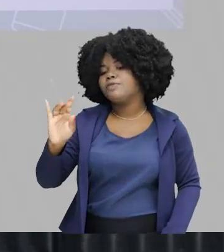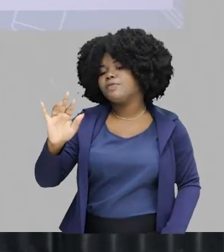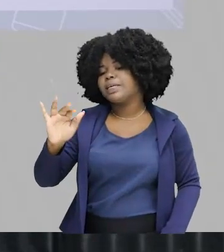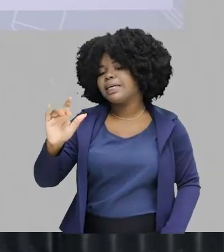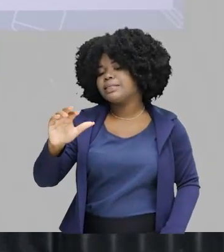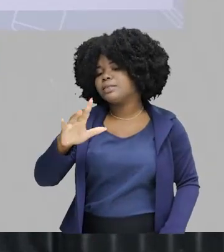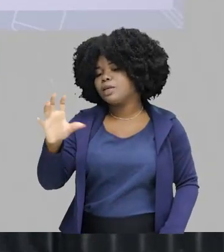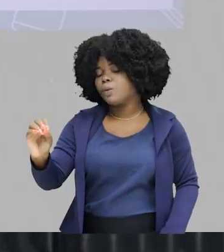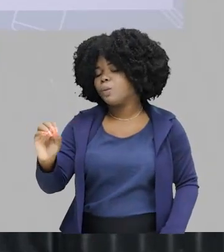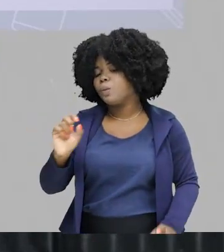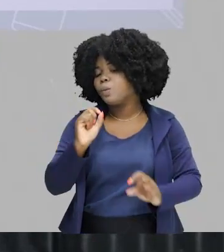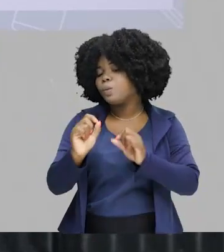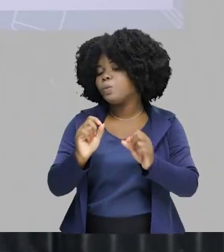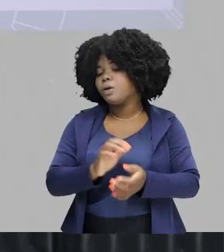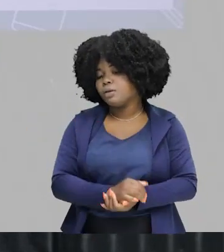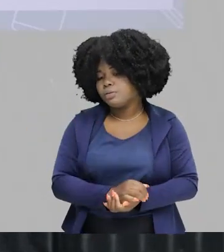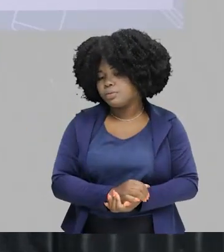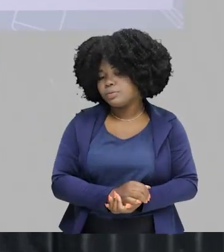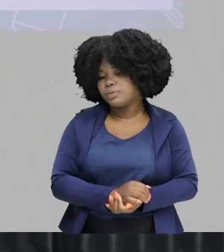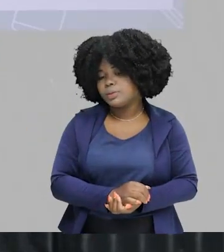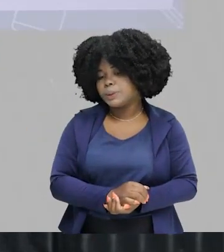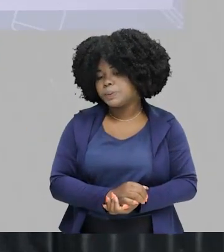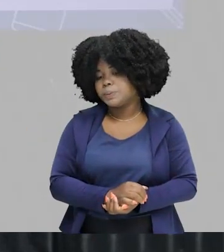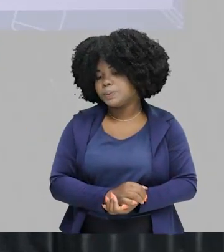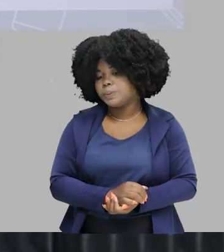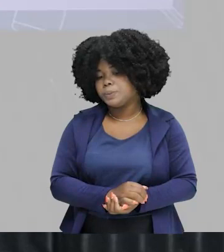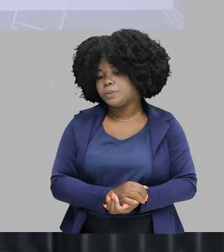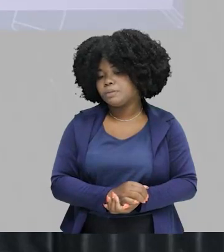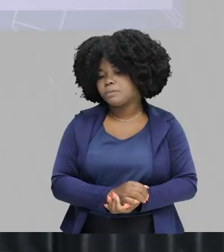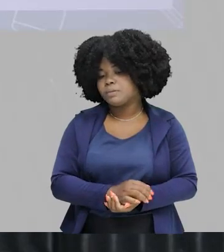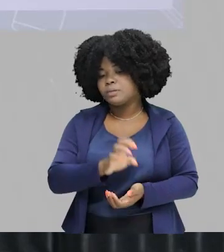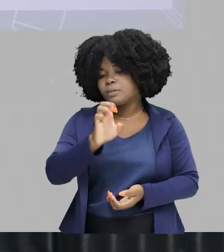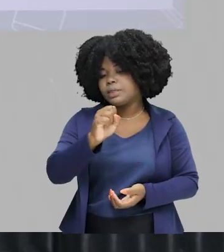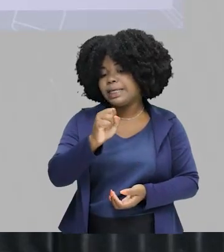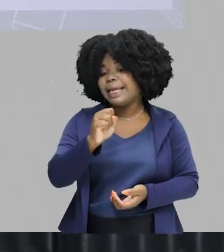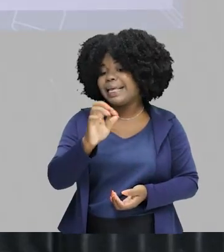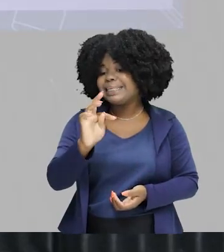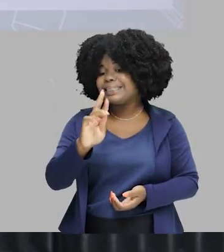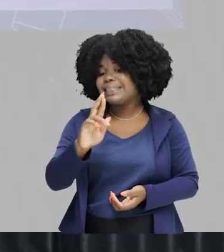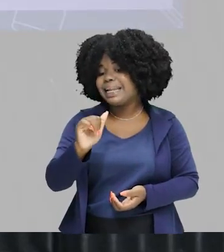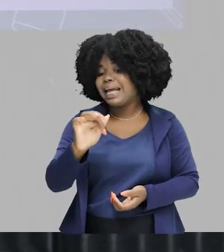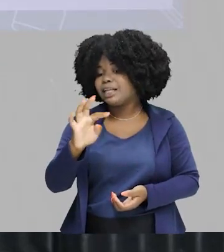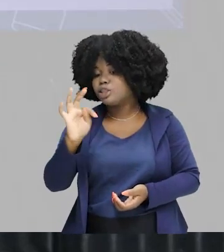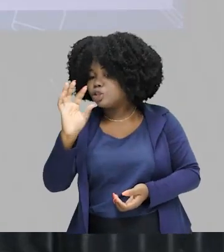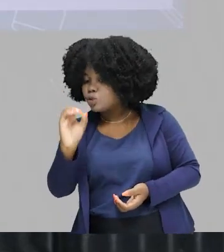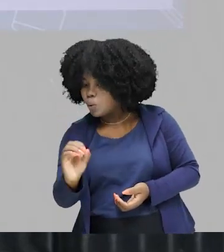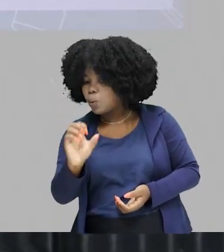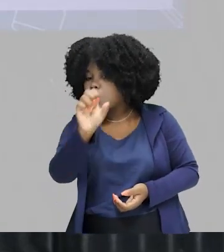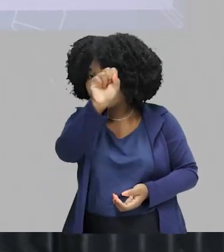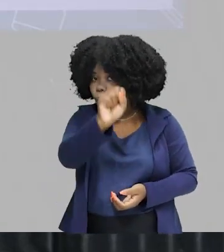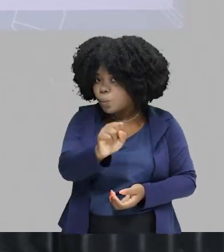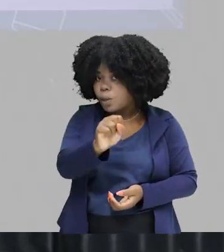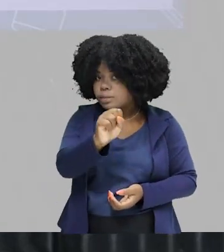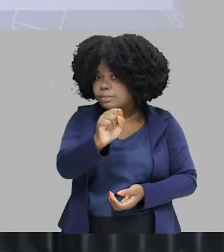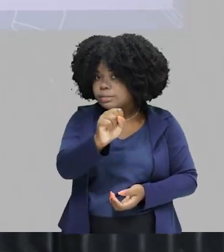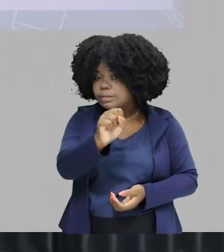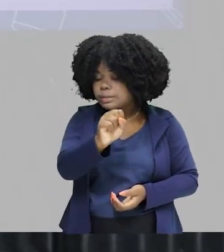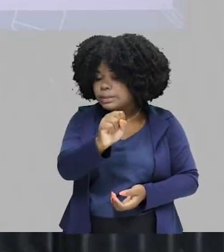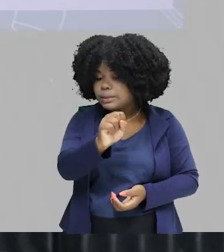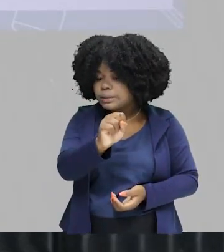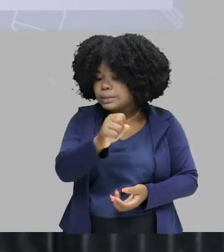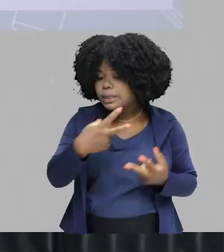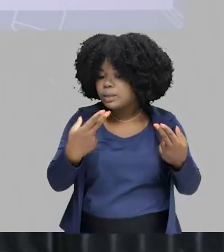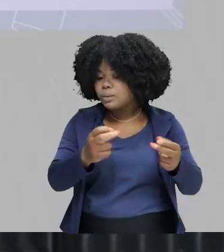social? Estratificação vem de extrato. Extrato com S, não com X, ok? Extrato é o mesmo que